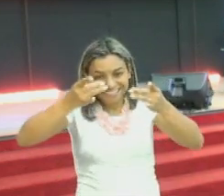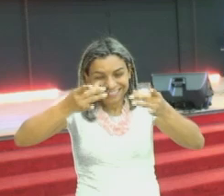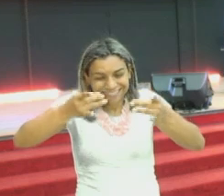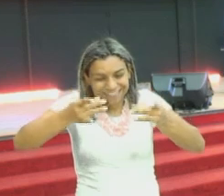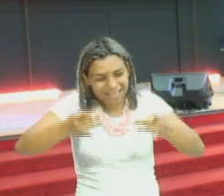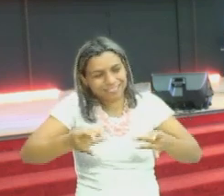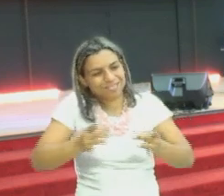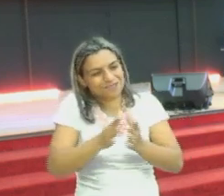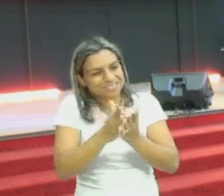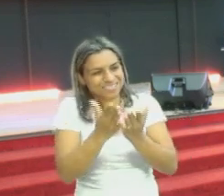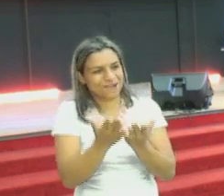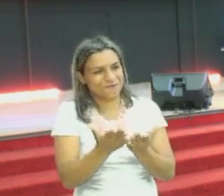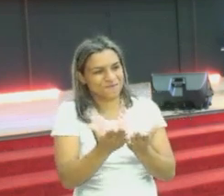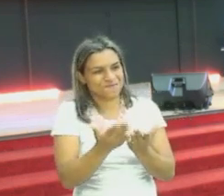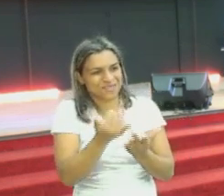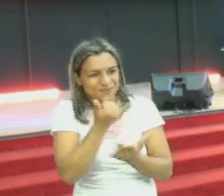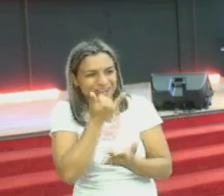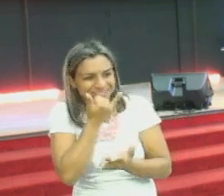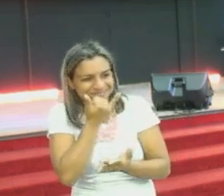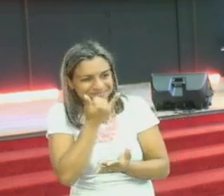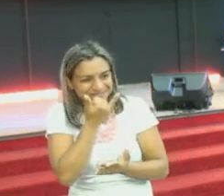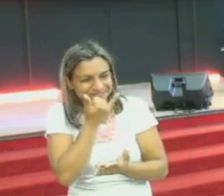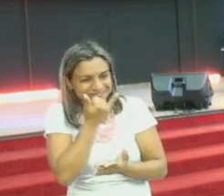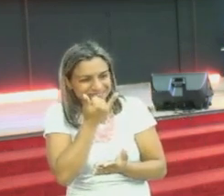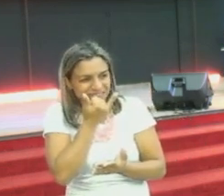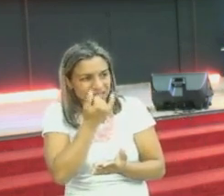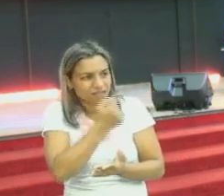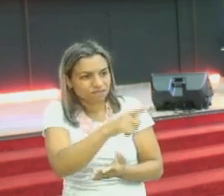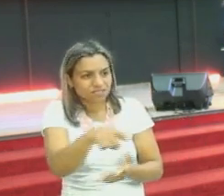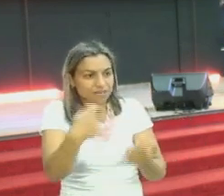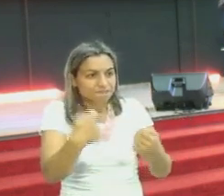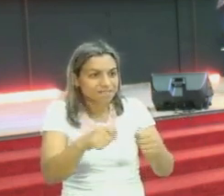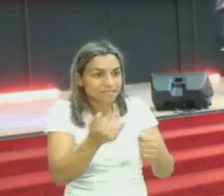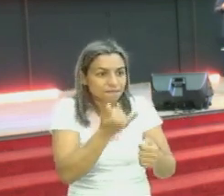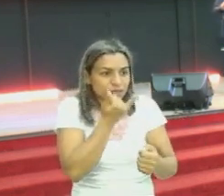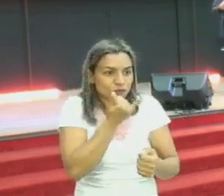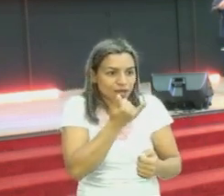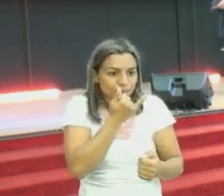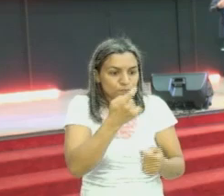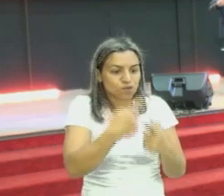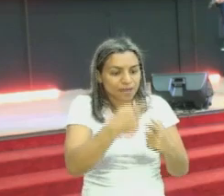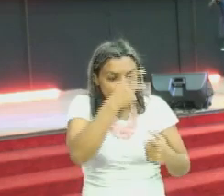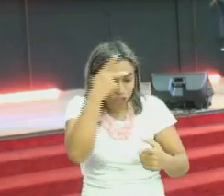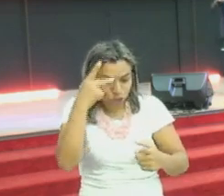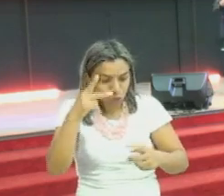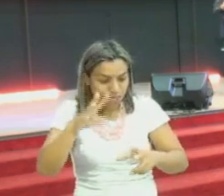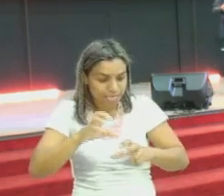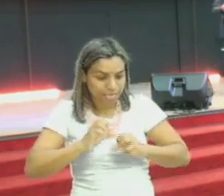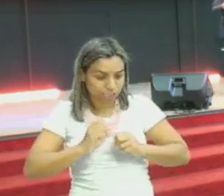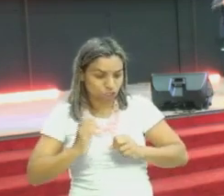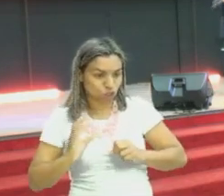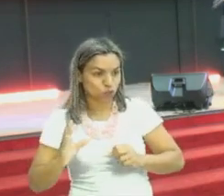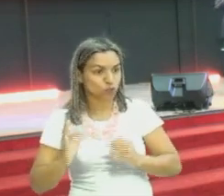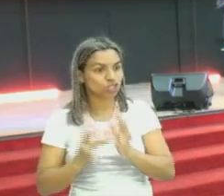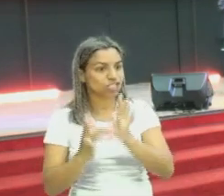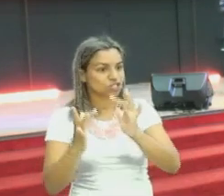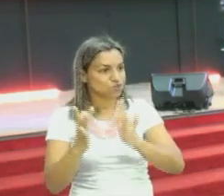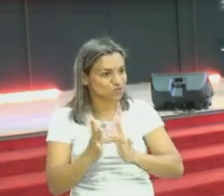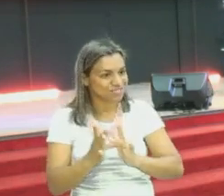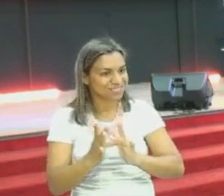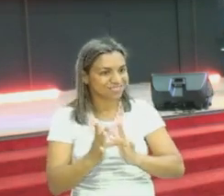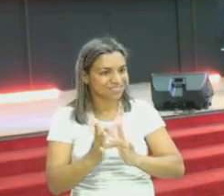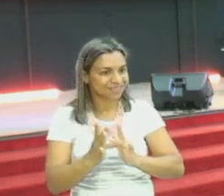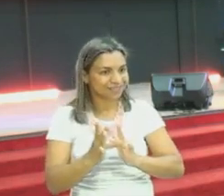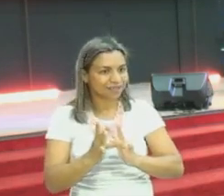perdoar. Você deve perdoar porque quem nasceu de novo faz parte da